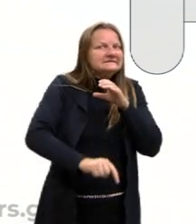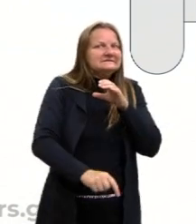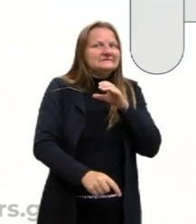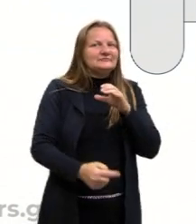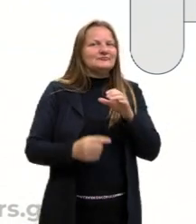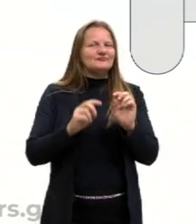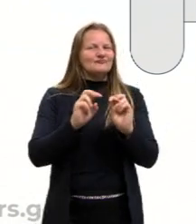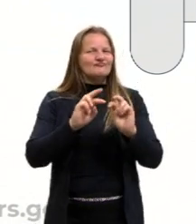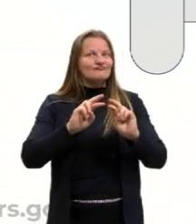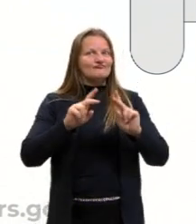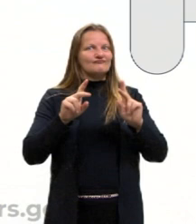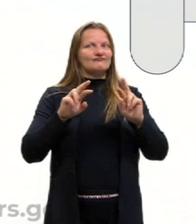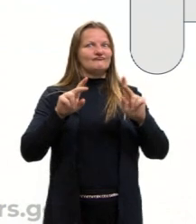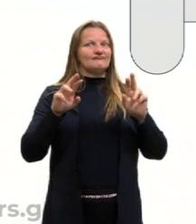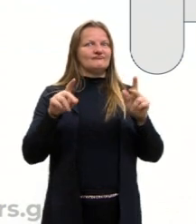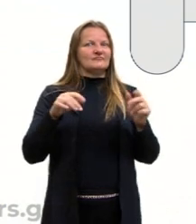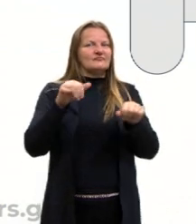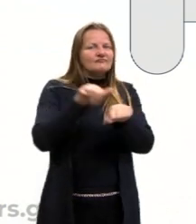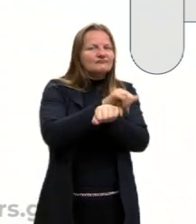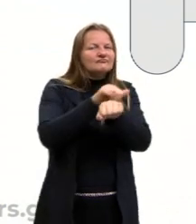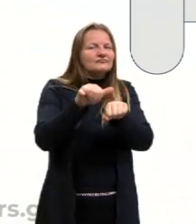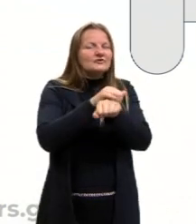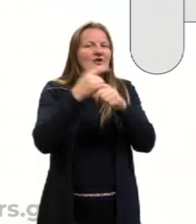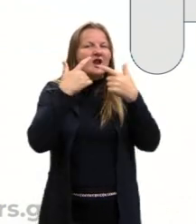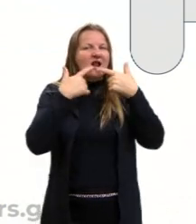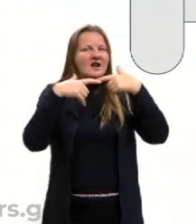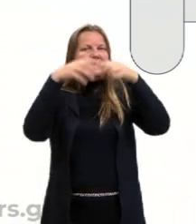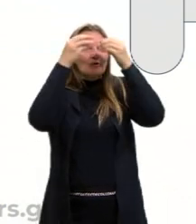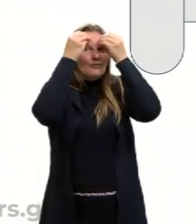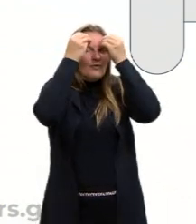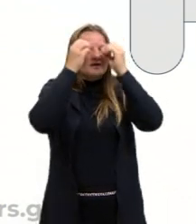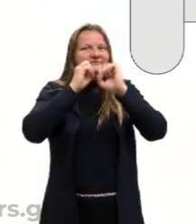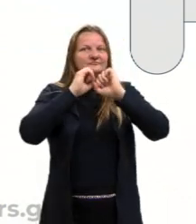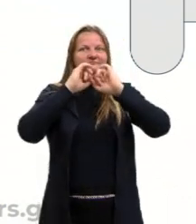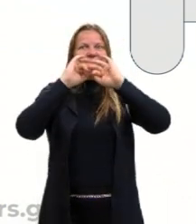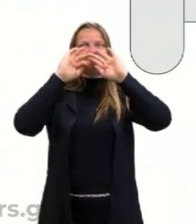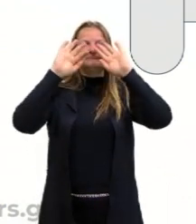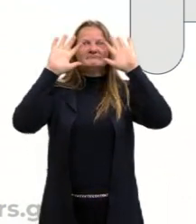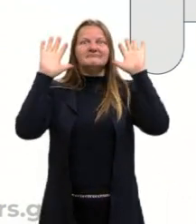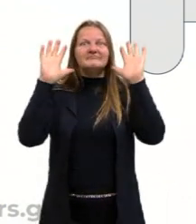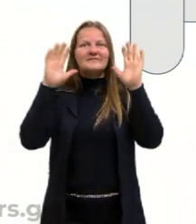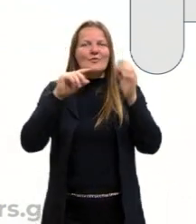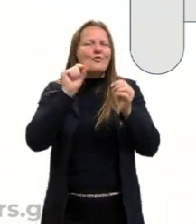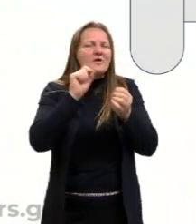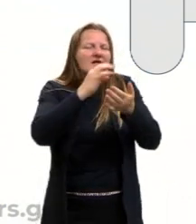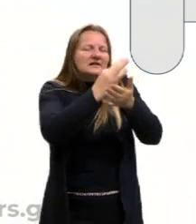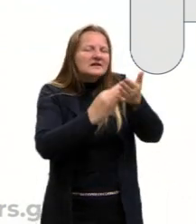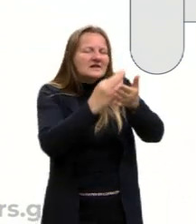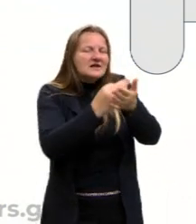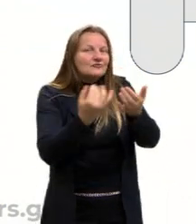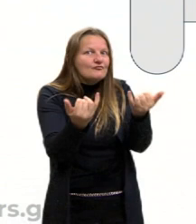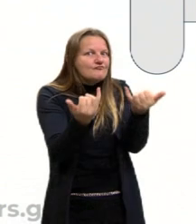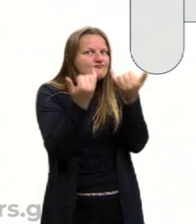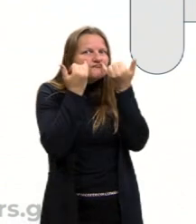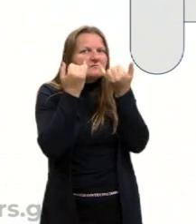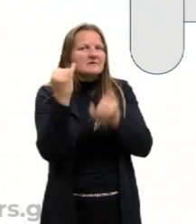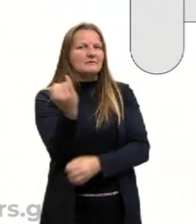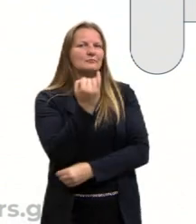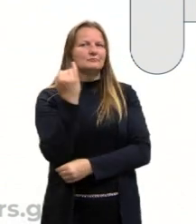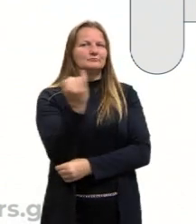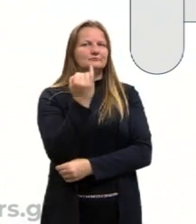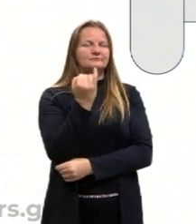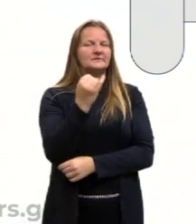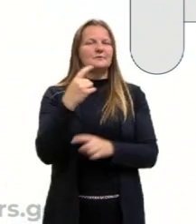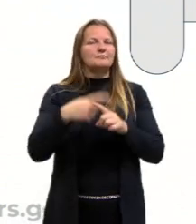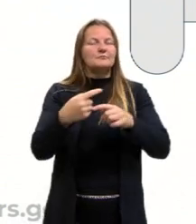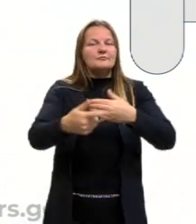mais variados recursos de linguagem e entender o que são esses textos e a sua importância, a fim